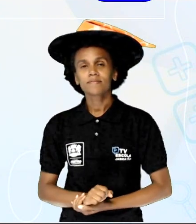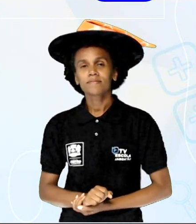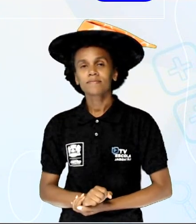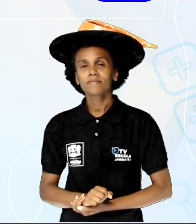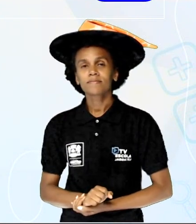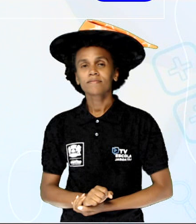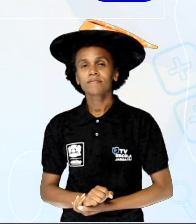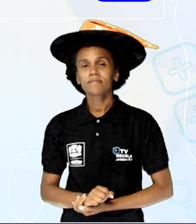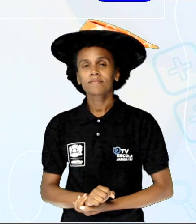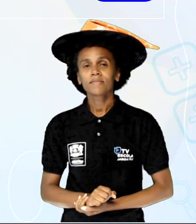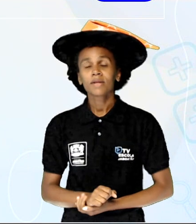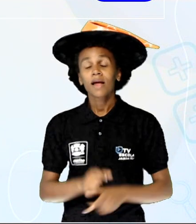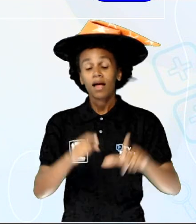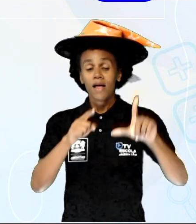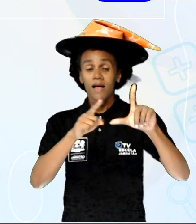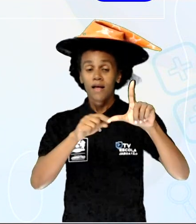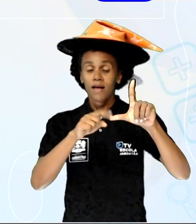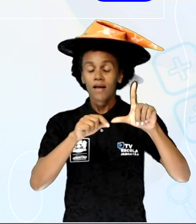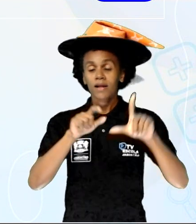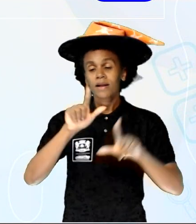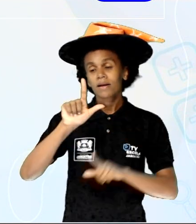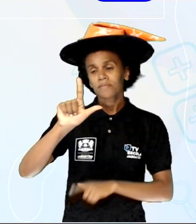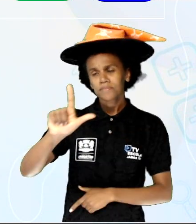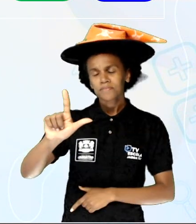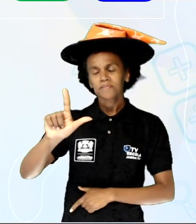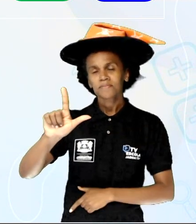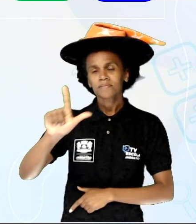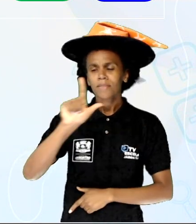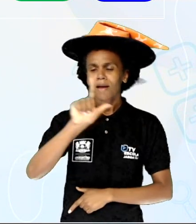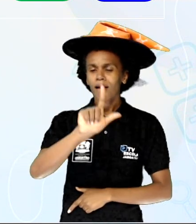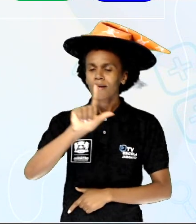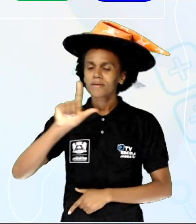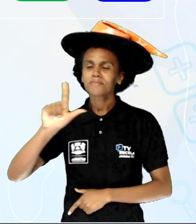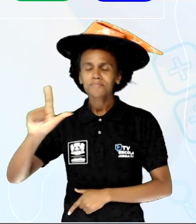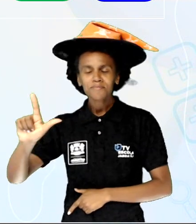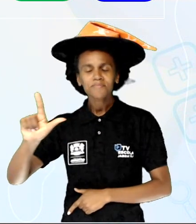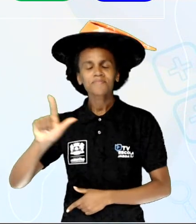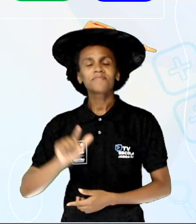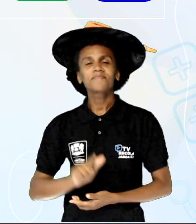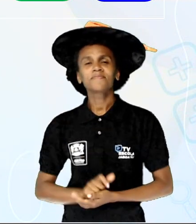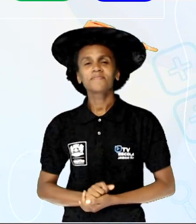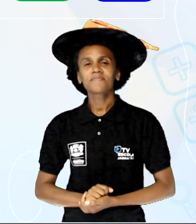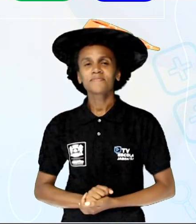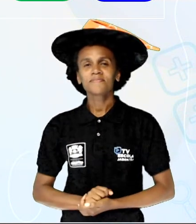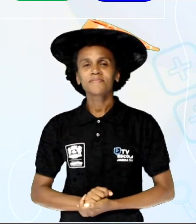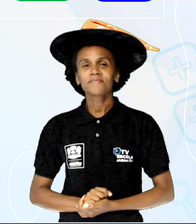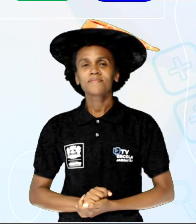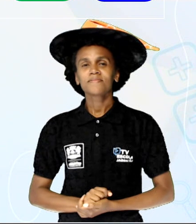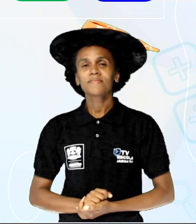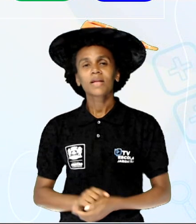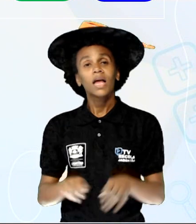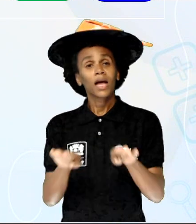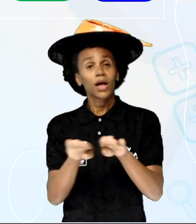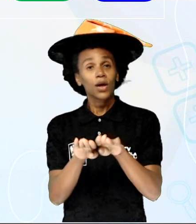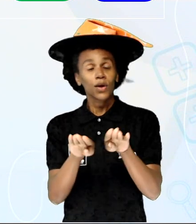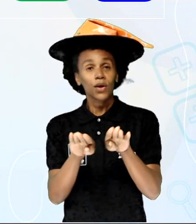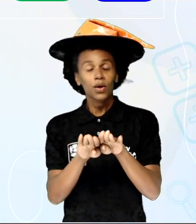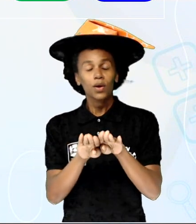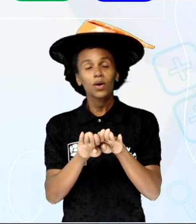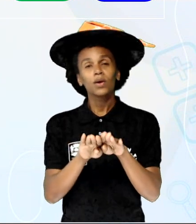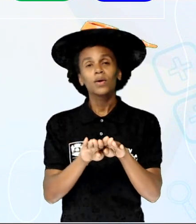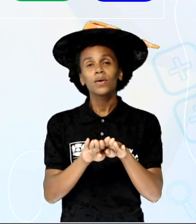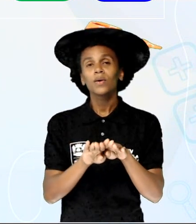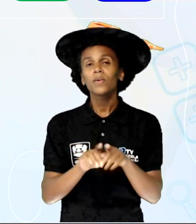também a letra L 1l duas vezes assim como a da